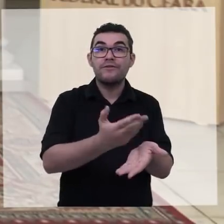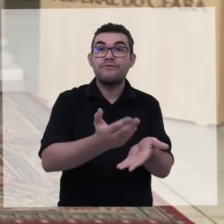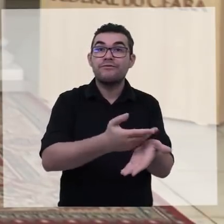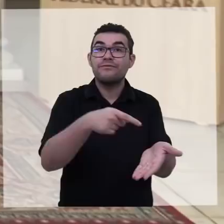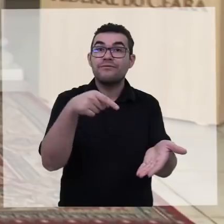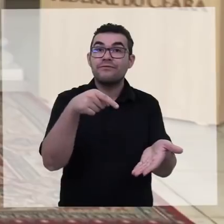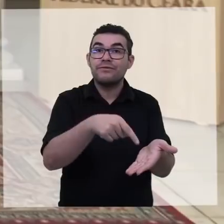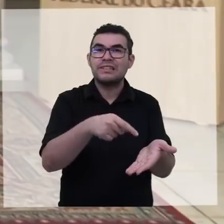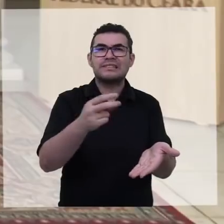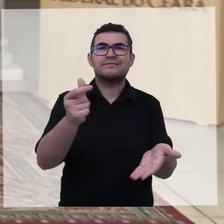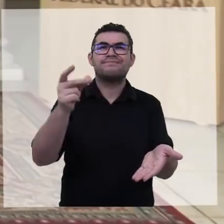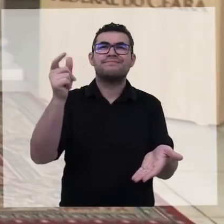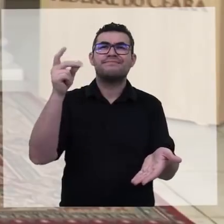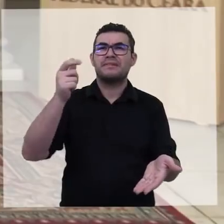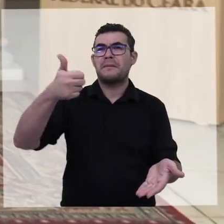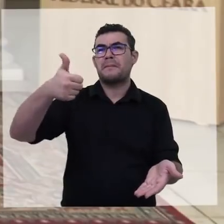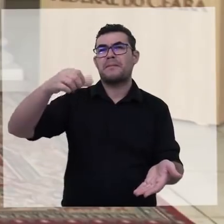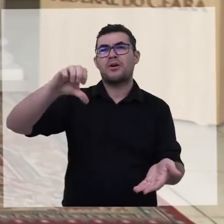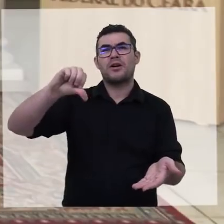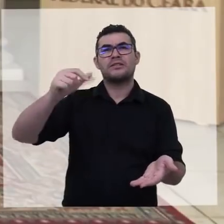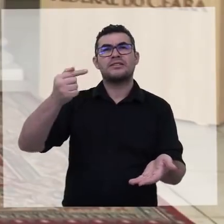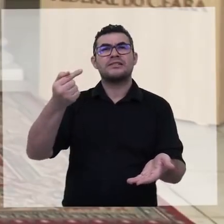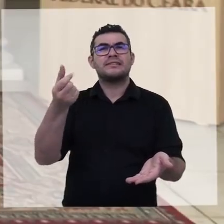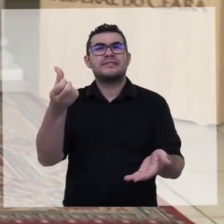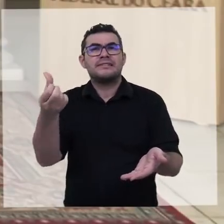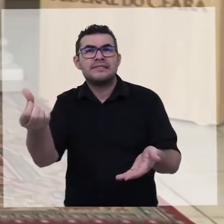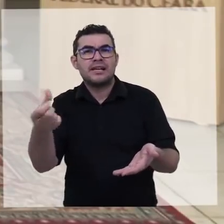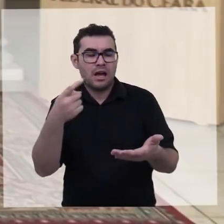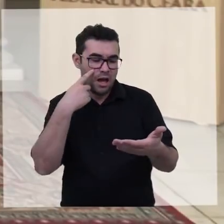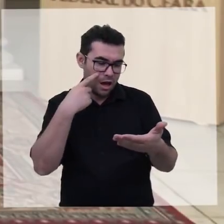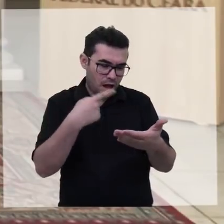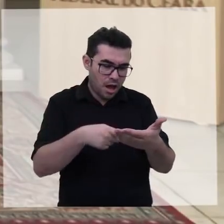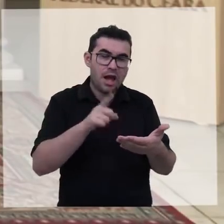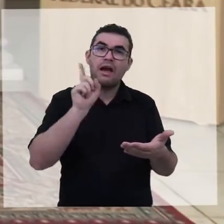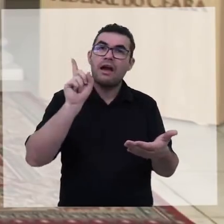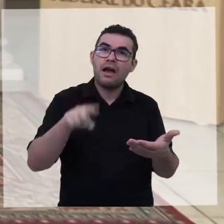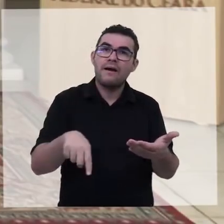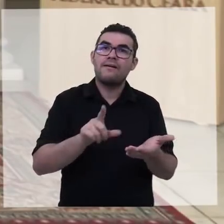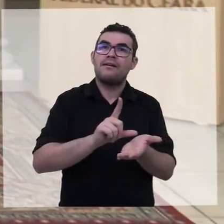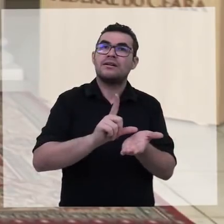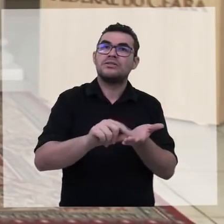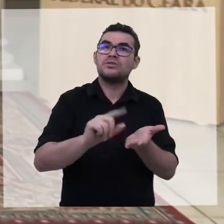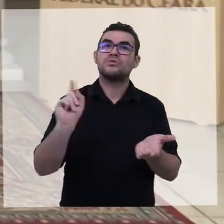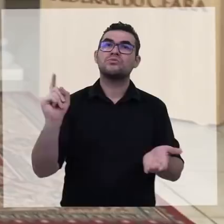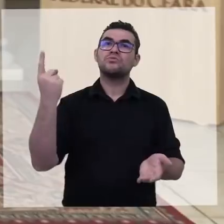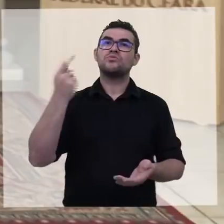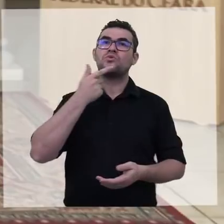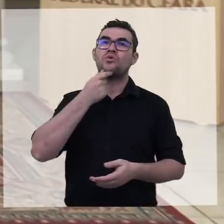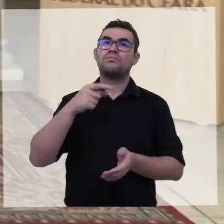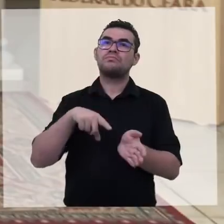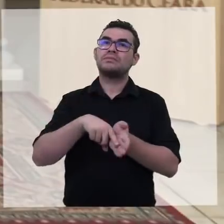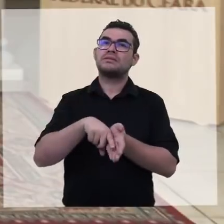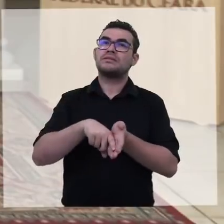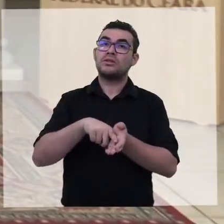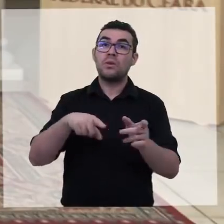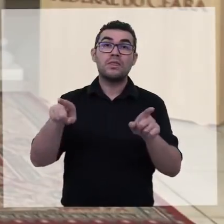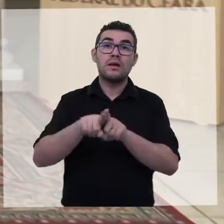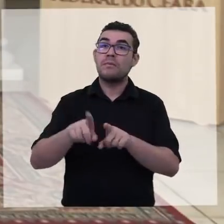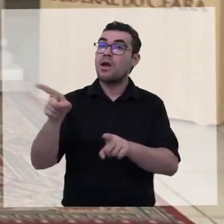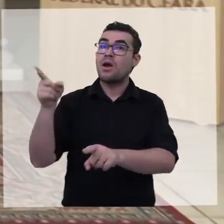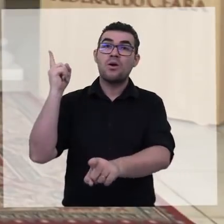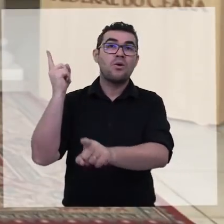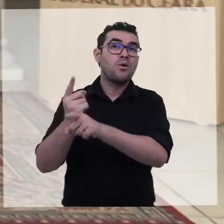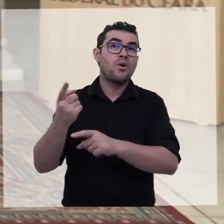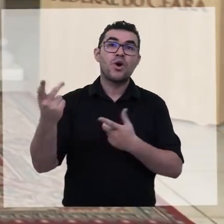pesquisador já fazia esse levantamento, já mostrava a importância do estrato herbáceo, só que